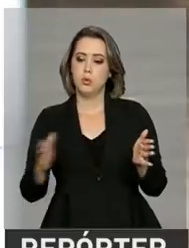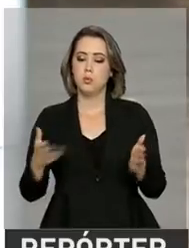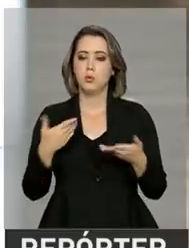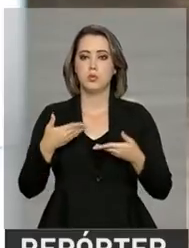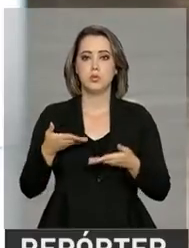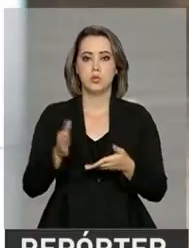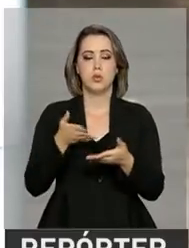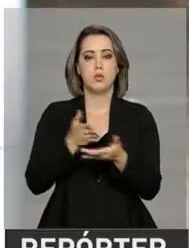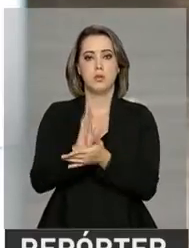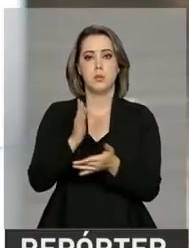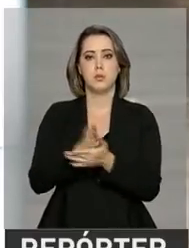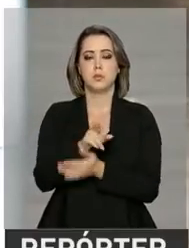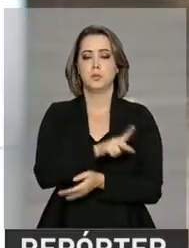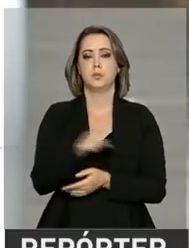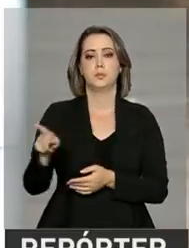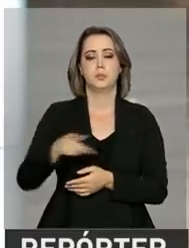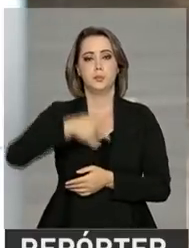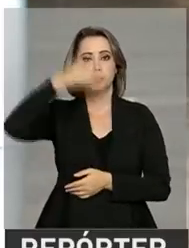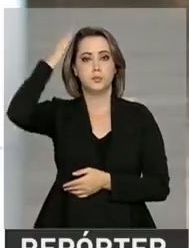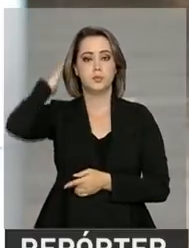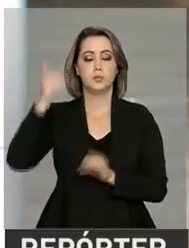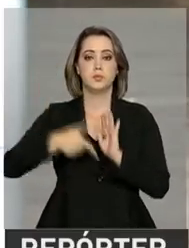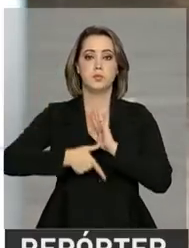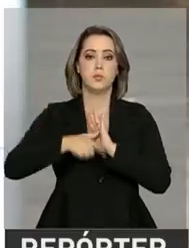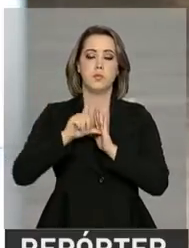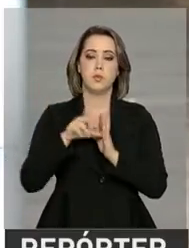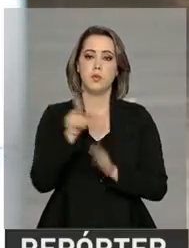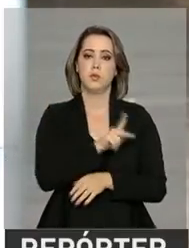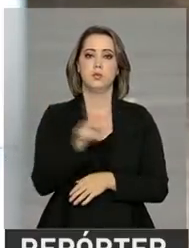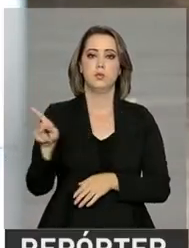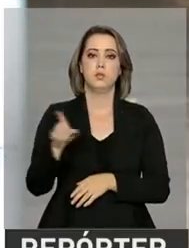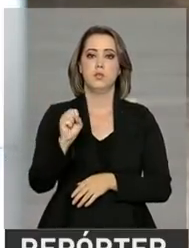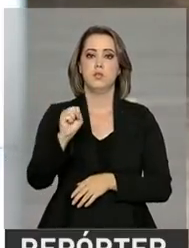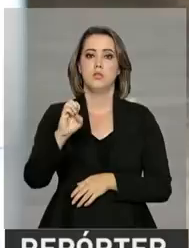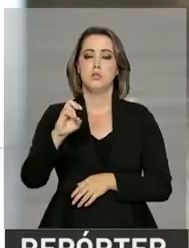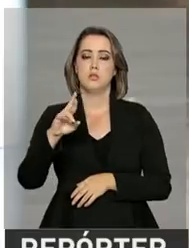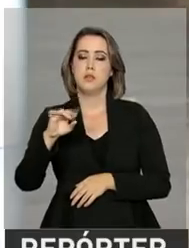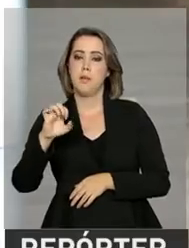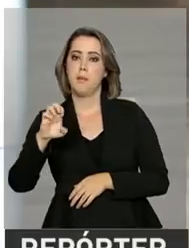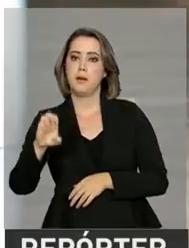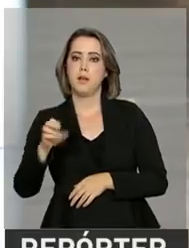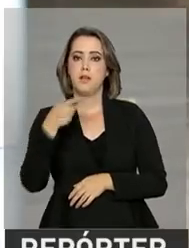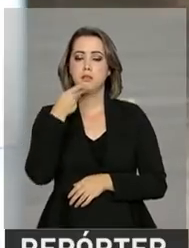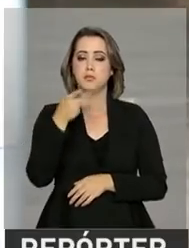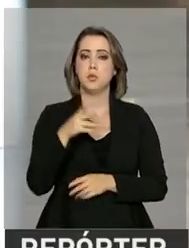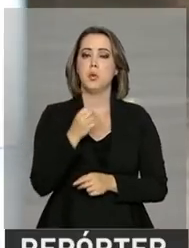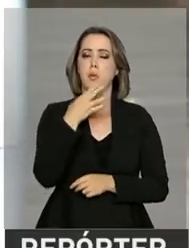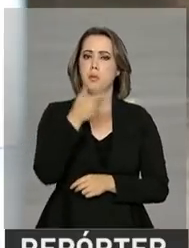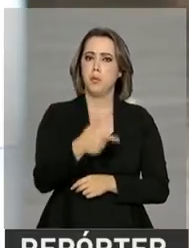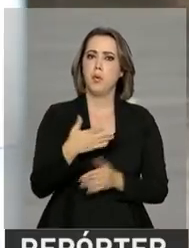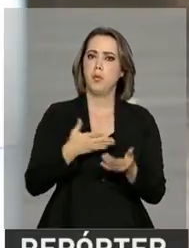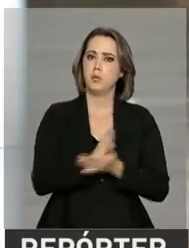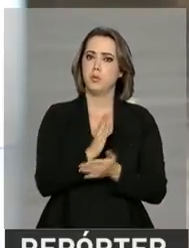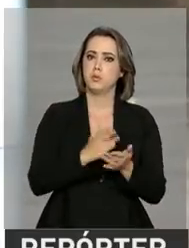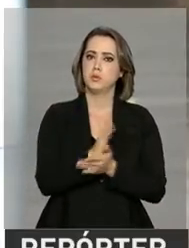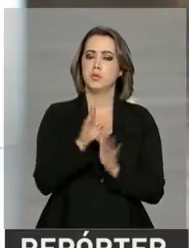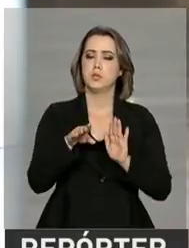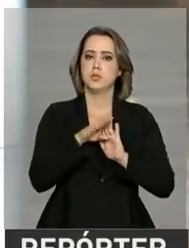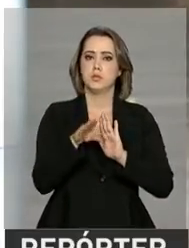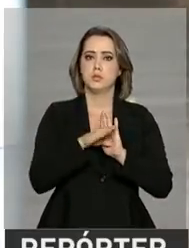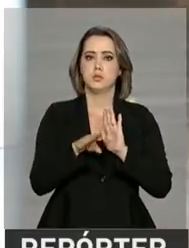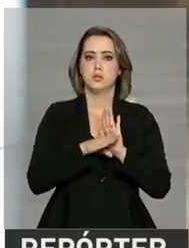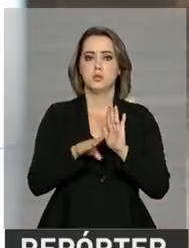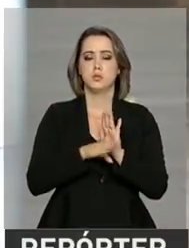sanção do presidente Michel Temer. Mais cedo, o presidente do SEBRAE, Guilherme Afif Domingos, comemorou a aprovação do projeto que